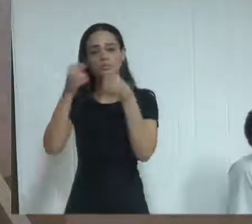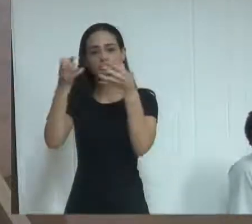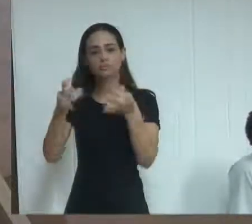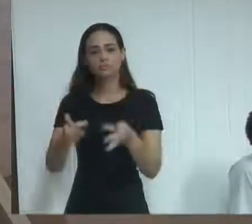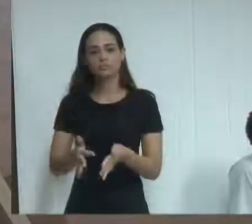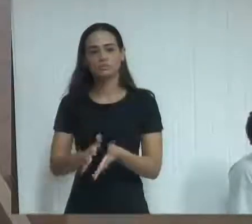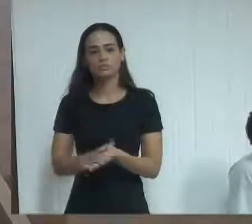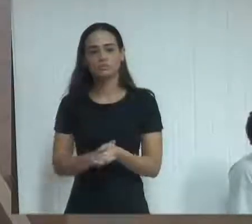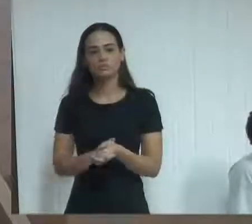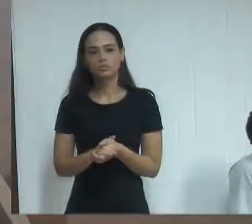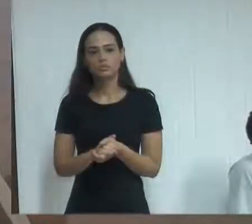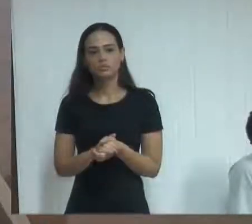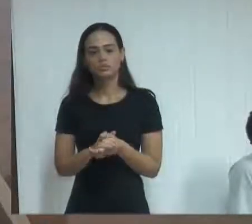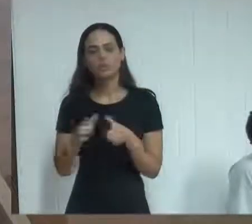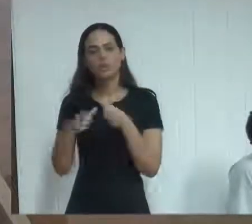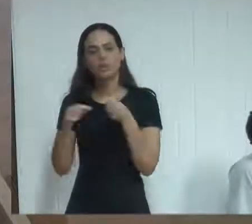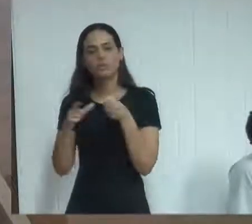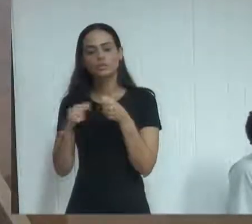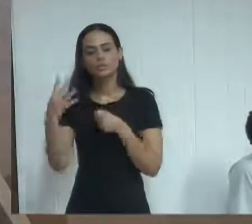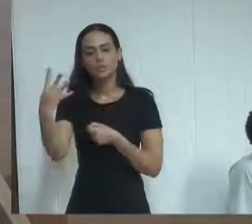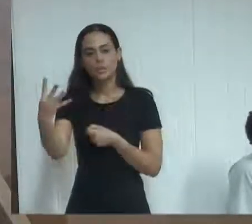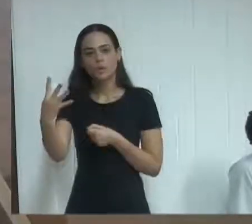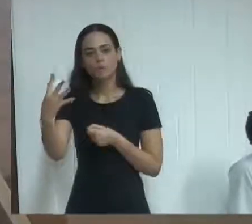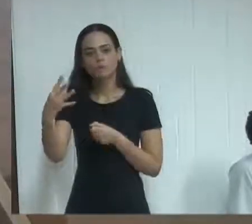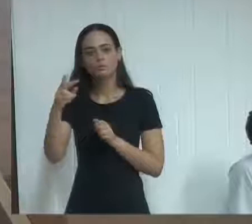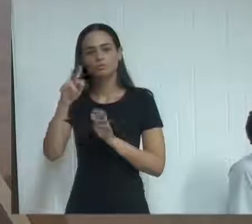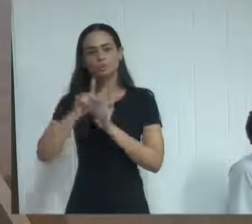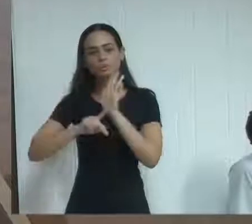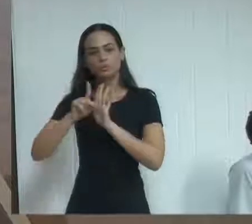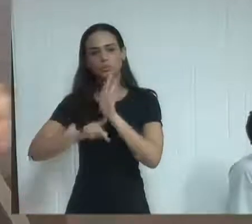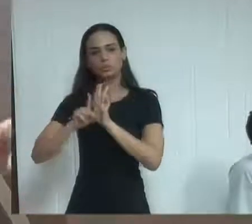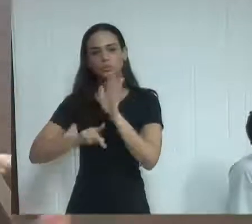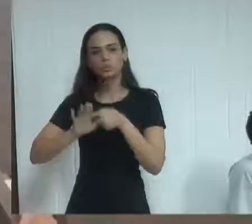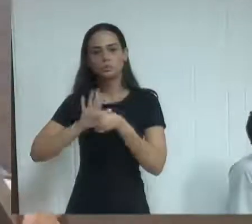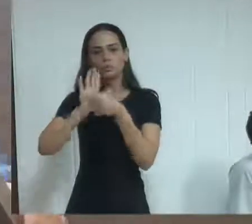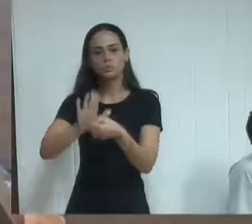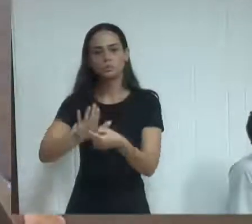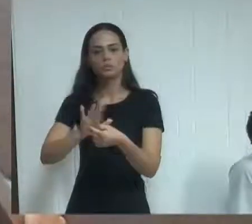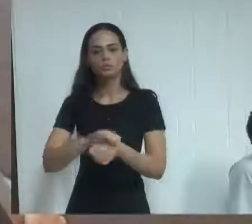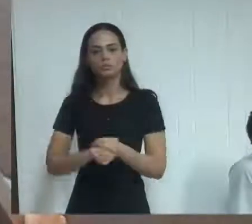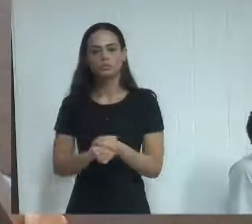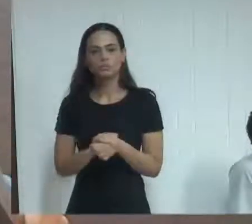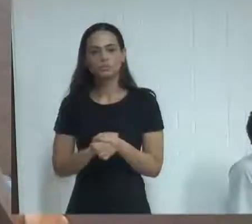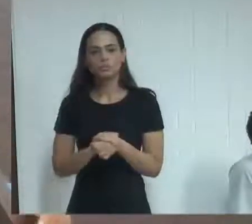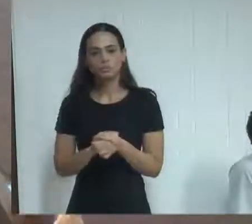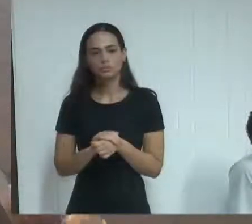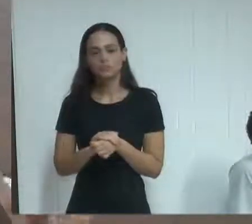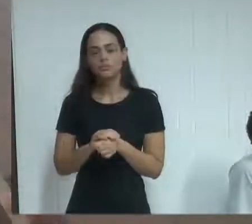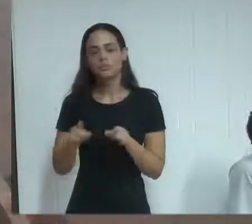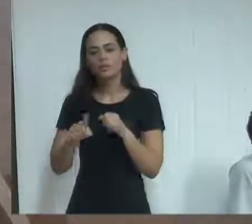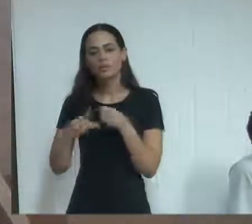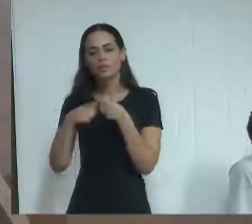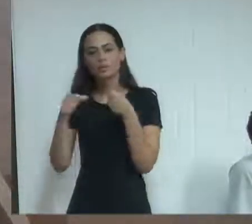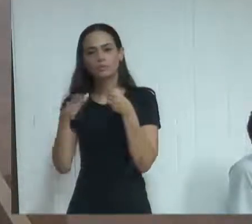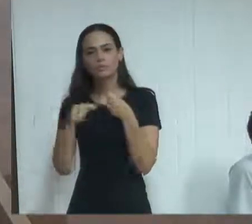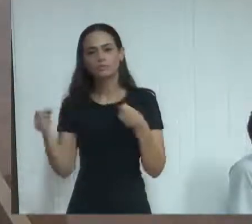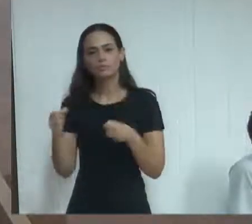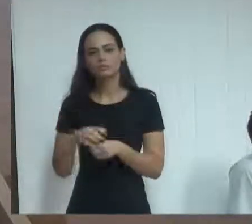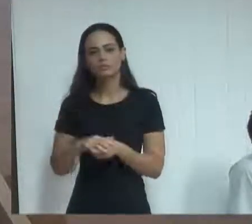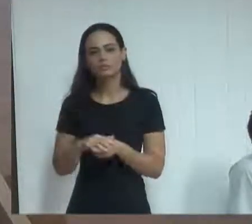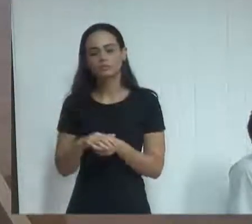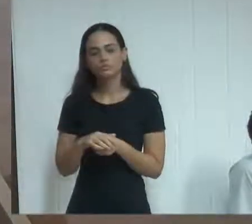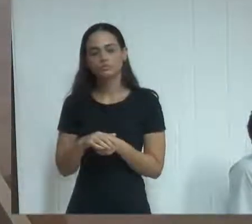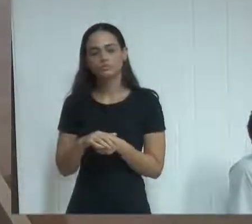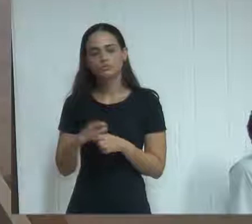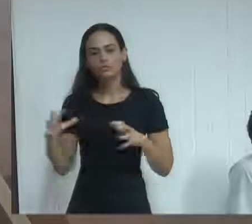artigo 4 do presente projeto, que diz que a outorga dos descontos previstos nos artigos 220, 248, 302, todos